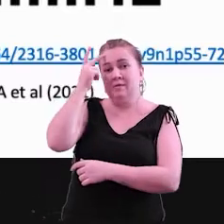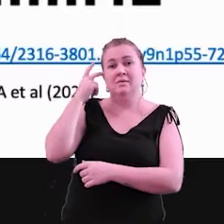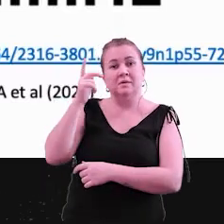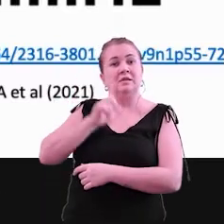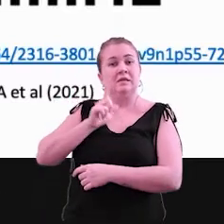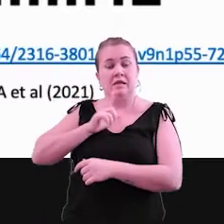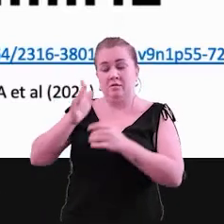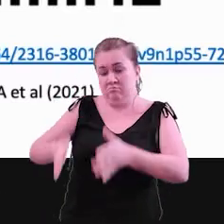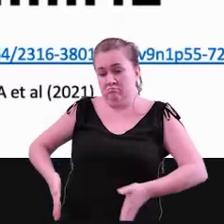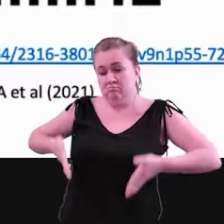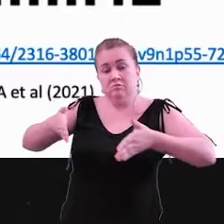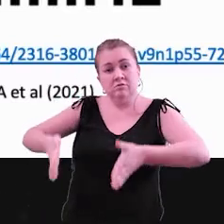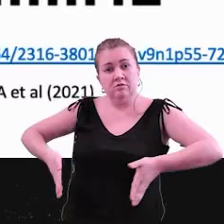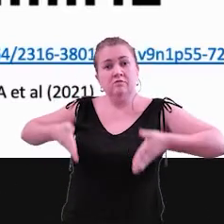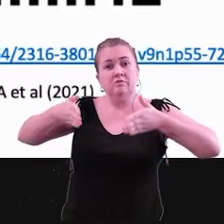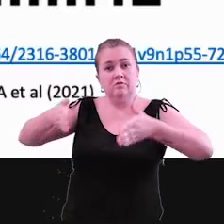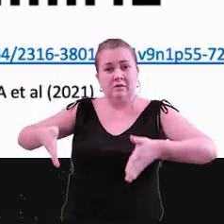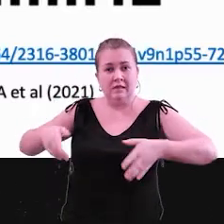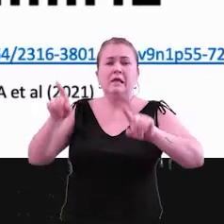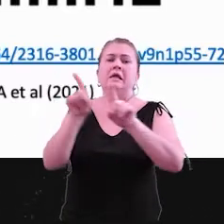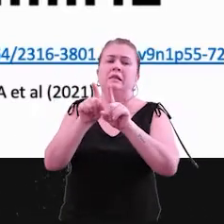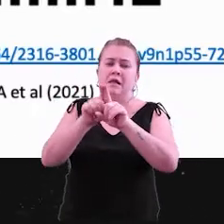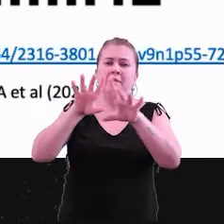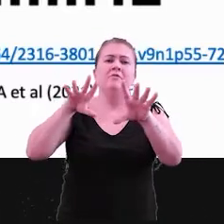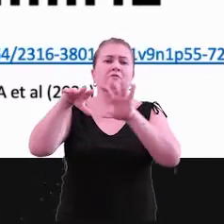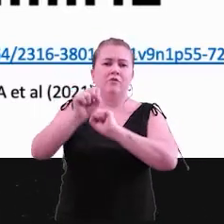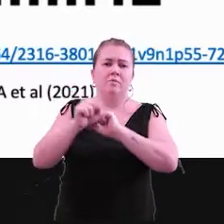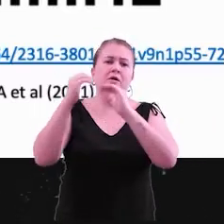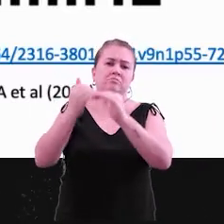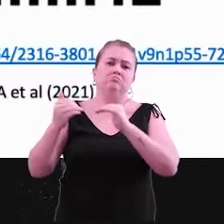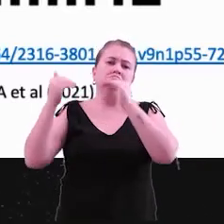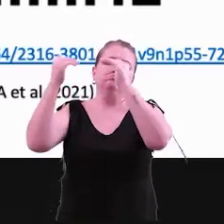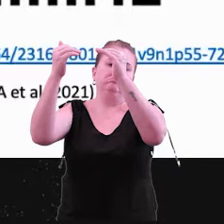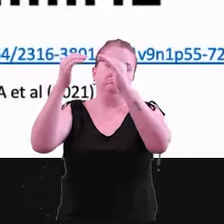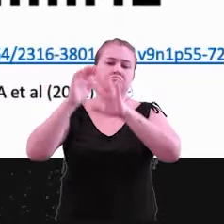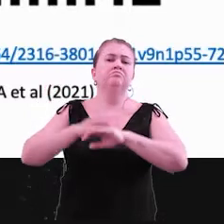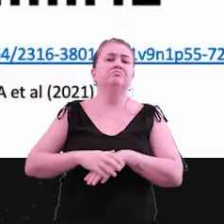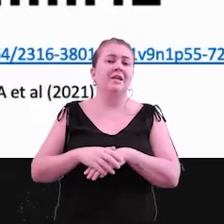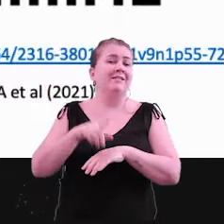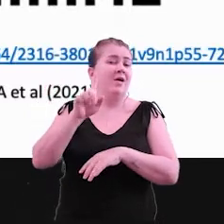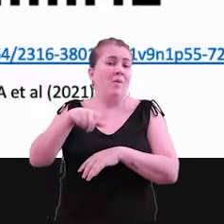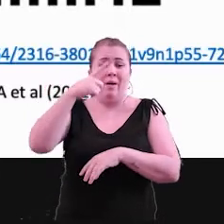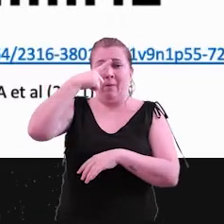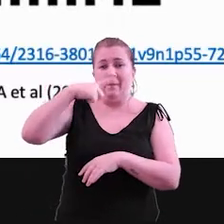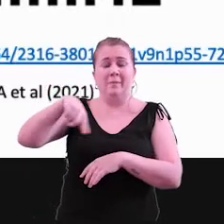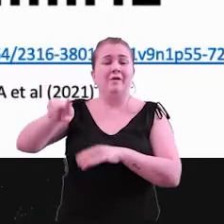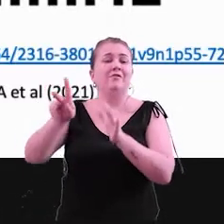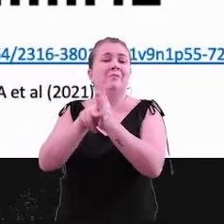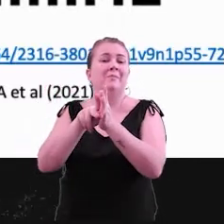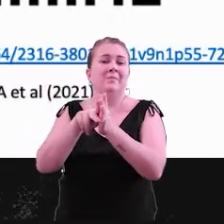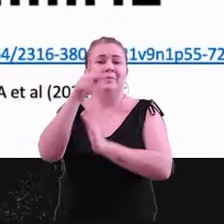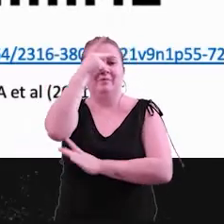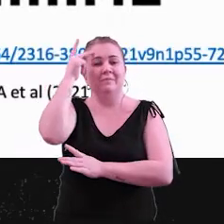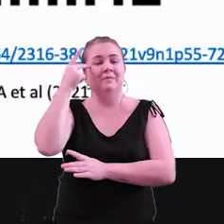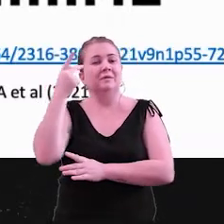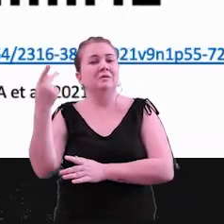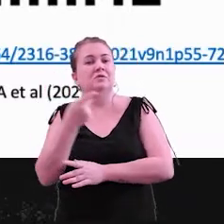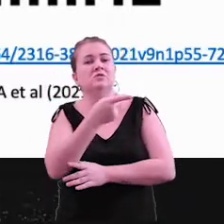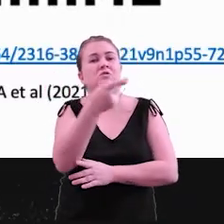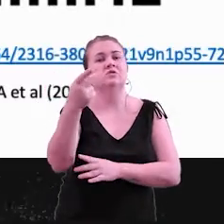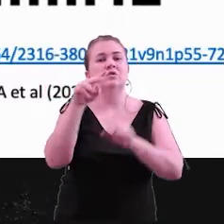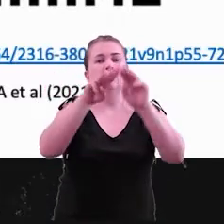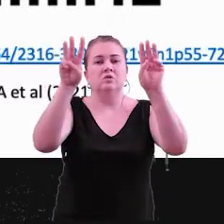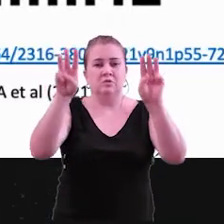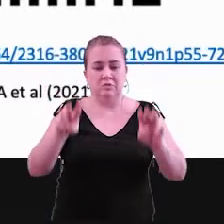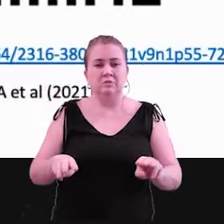é compatível com o perfil de público visitante nos museus de forma geral, né? As pessoas